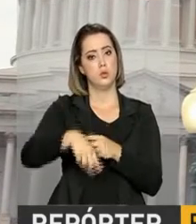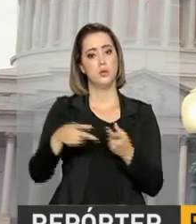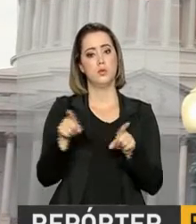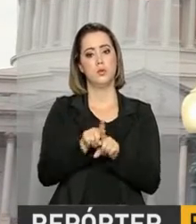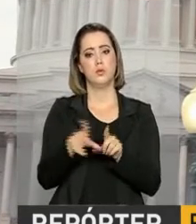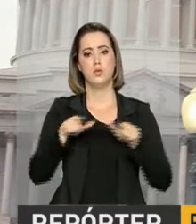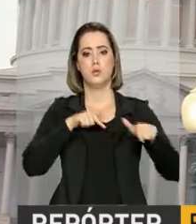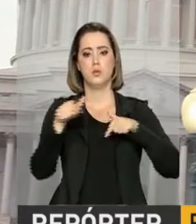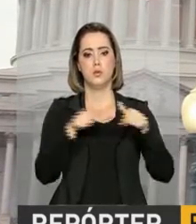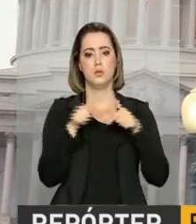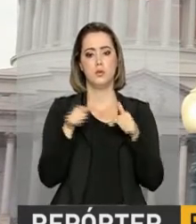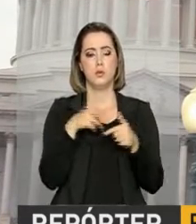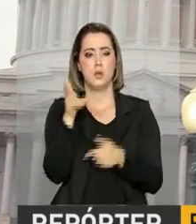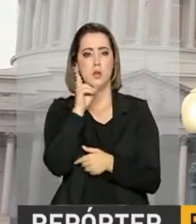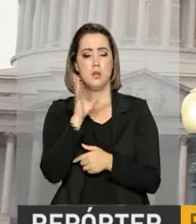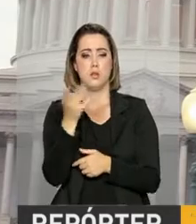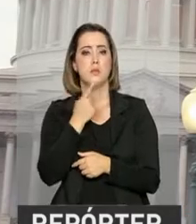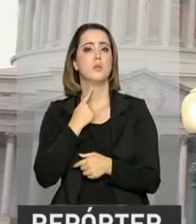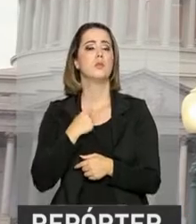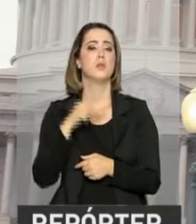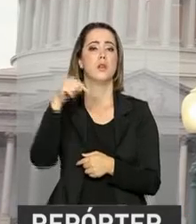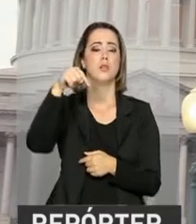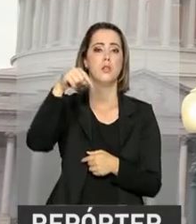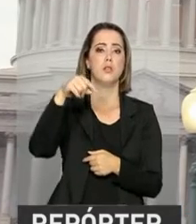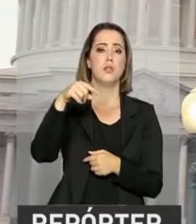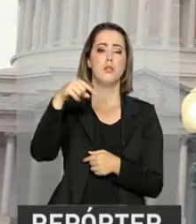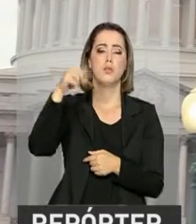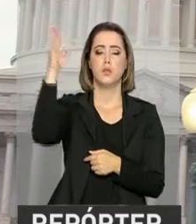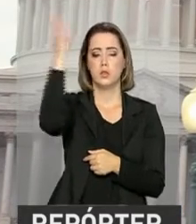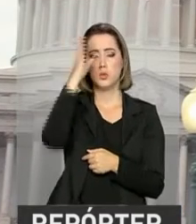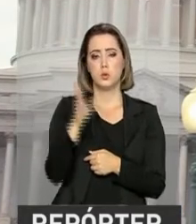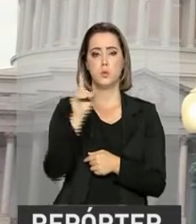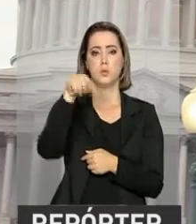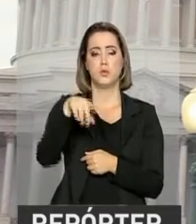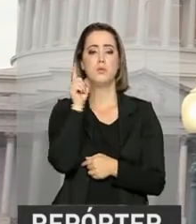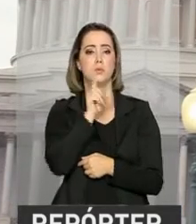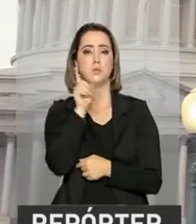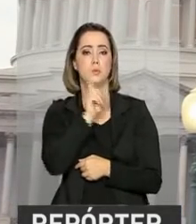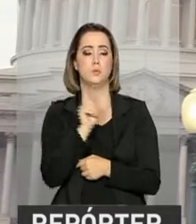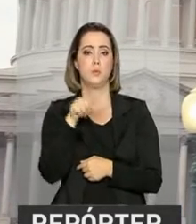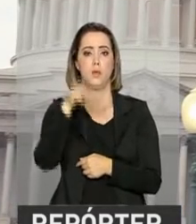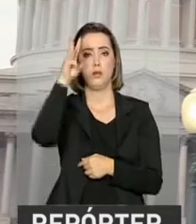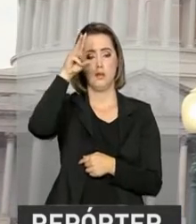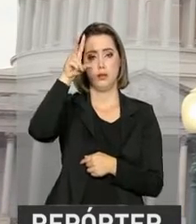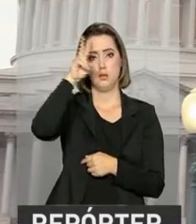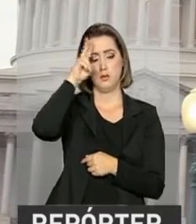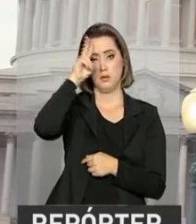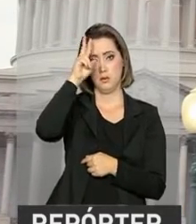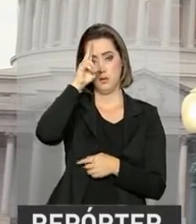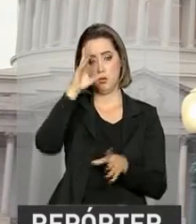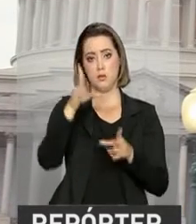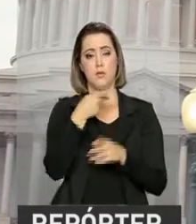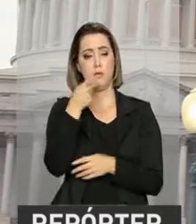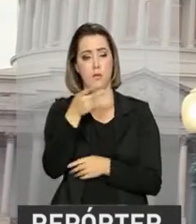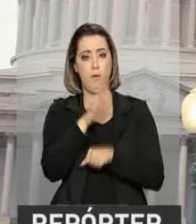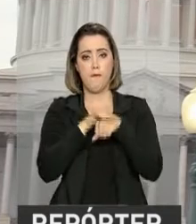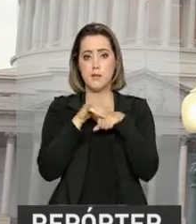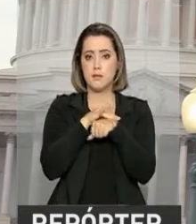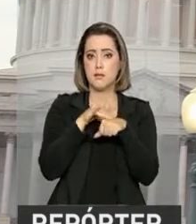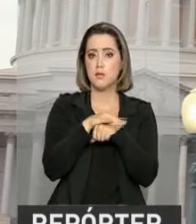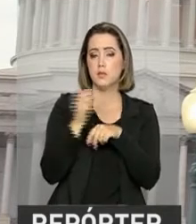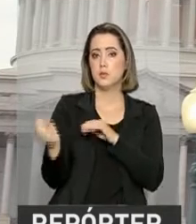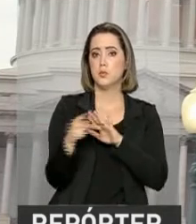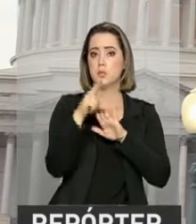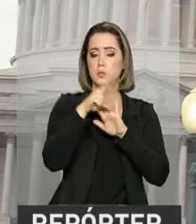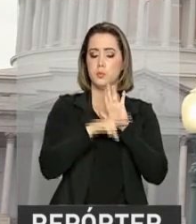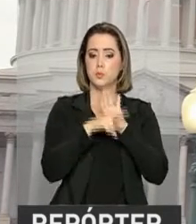eles trabalham pelo interesse do brasil nos estados unidos nesta segunda-feira eles falaram sobre as reformas que o brasil